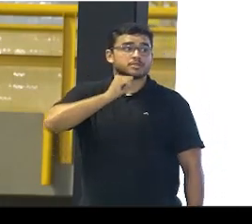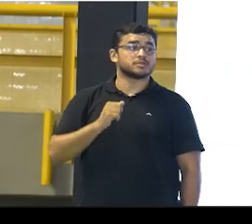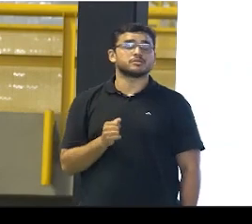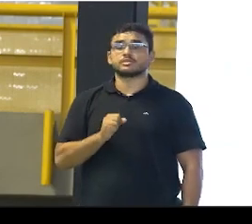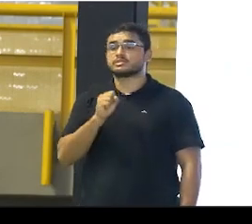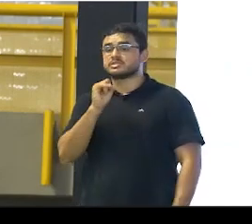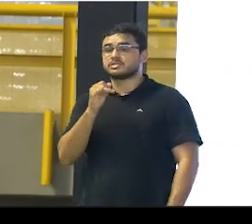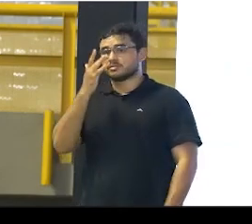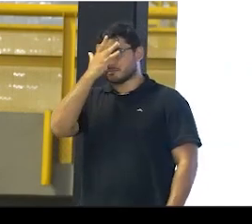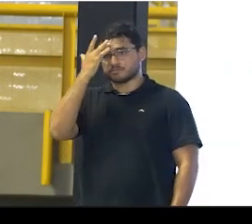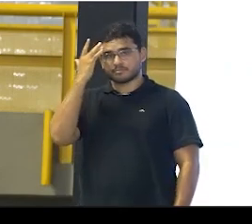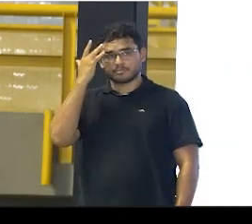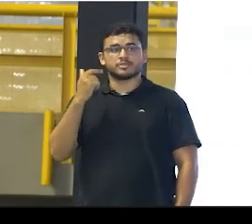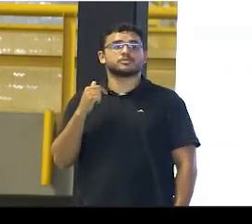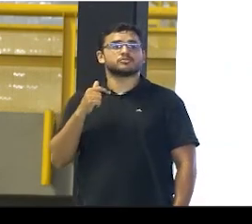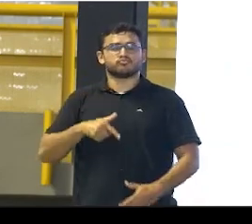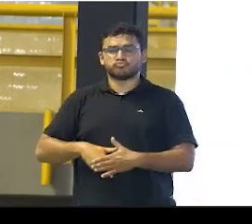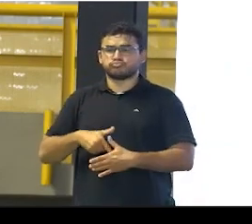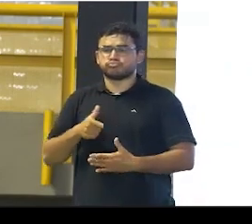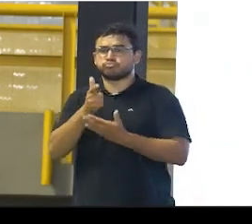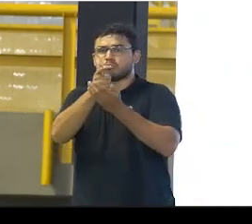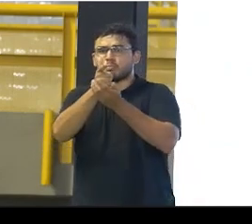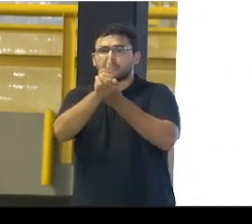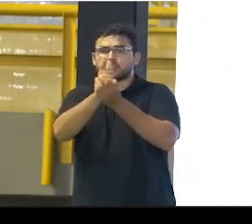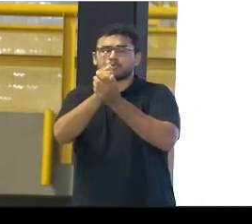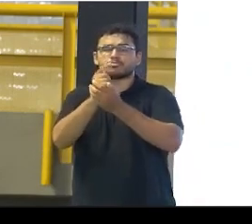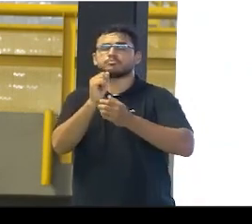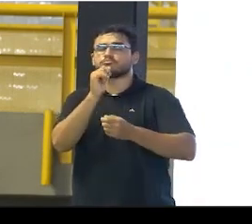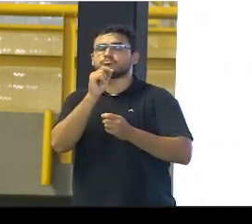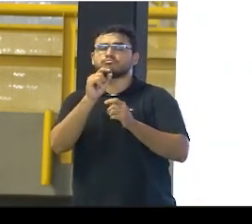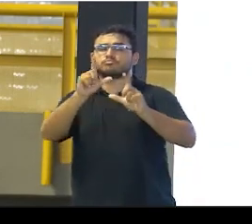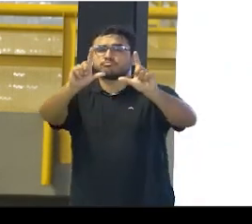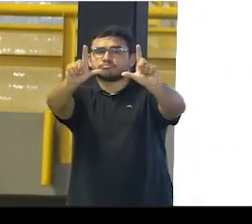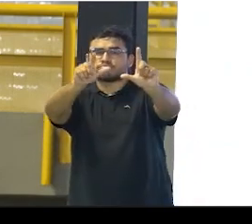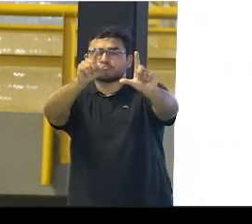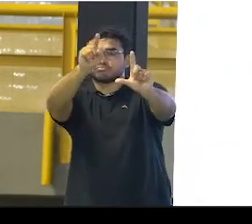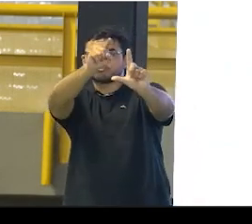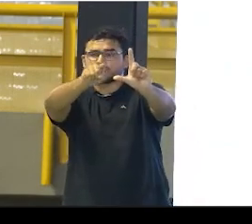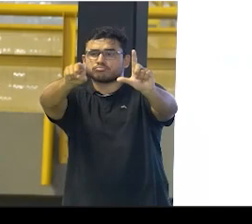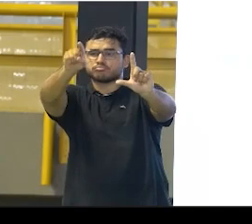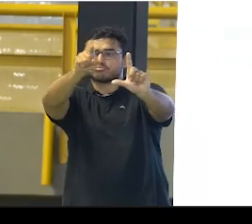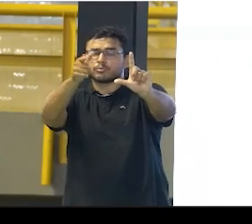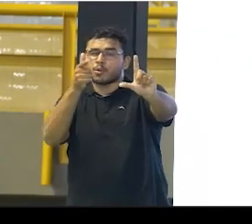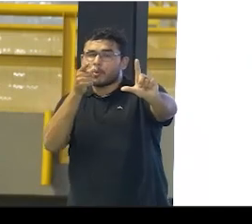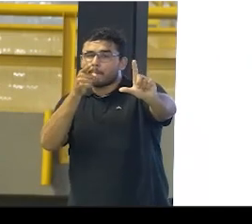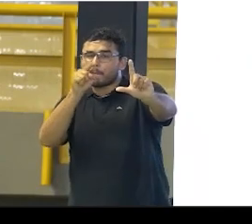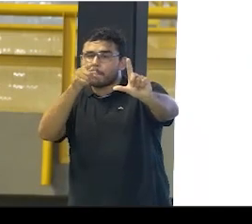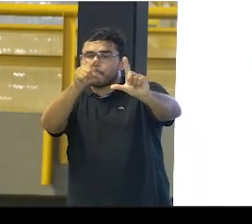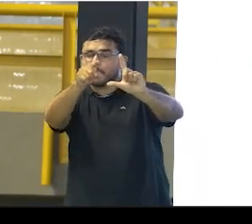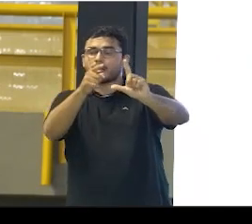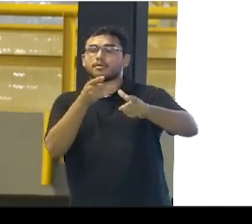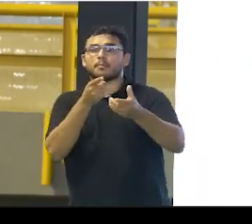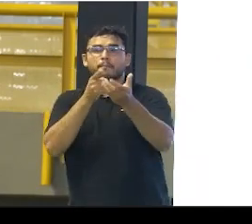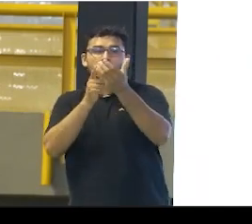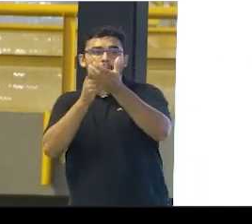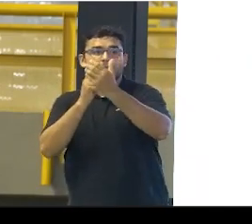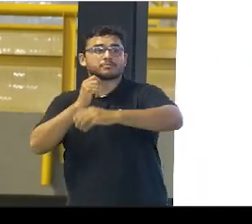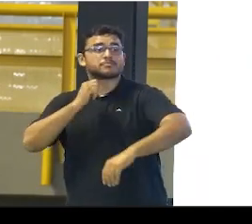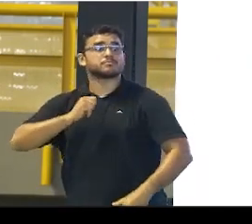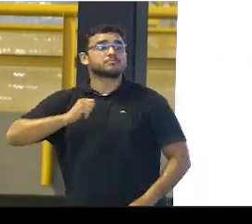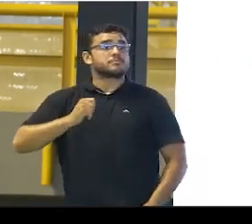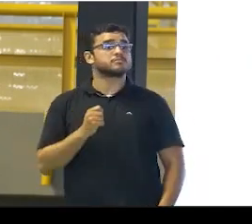metros são 800 centímetros. 6 metros são 600 centímetros. Veja que é só